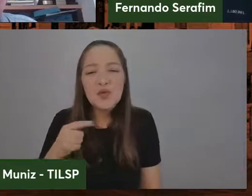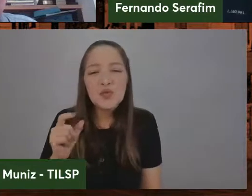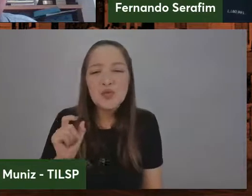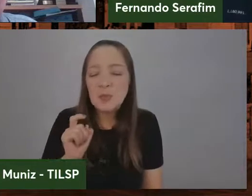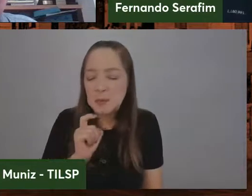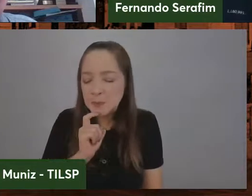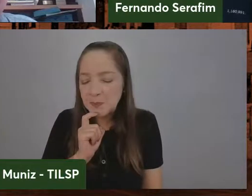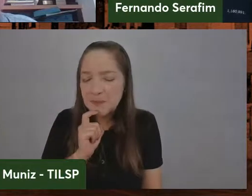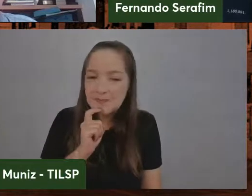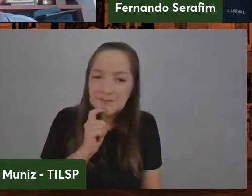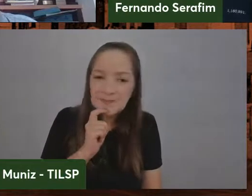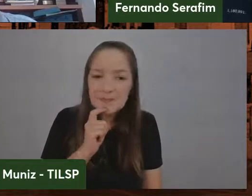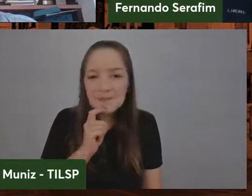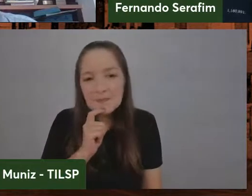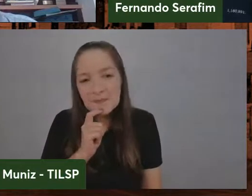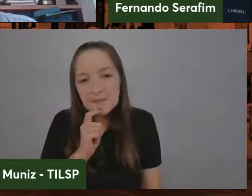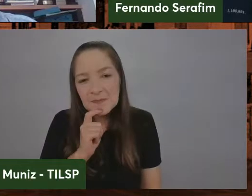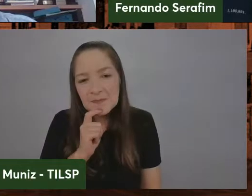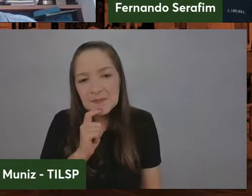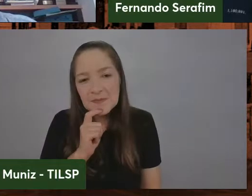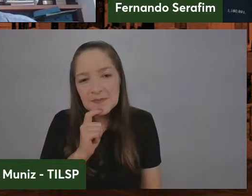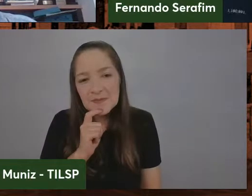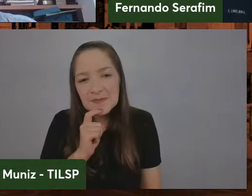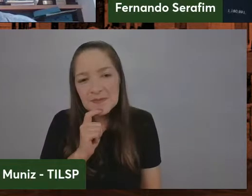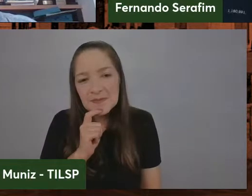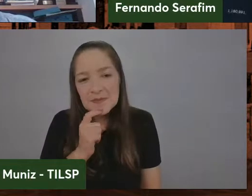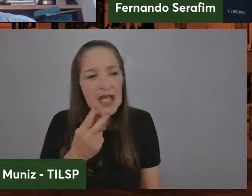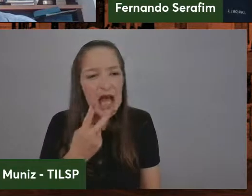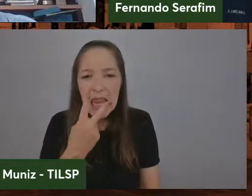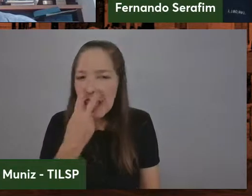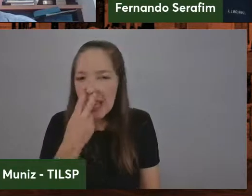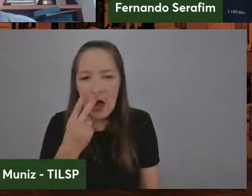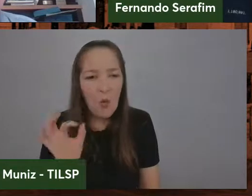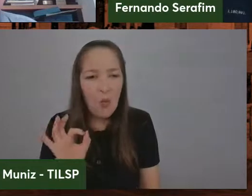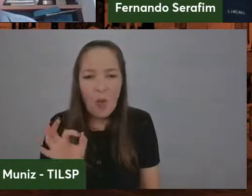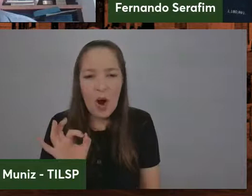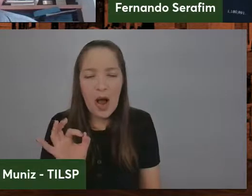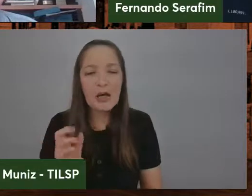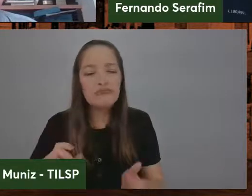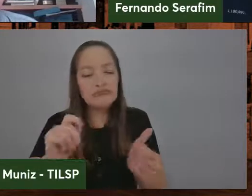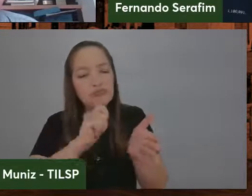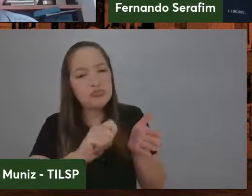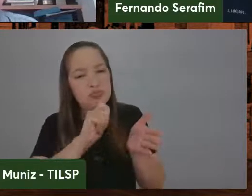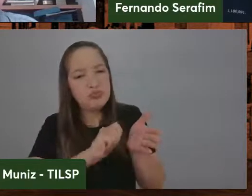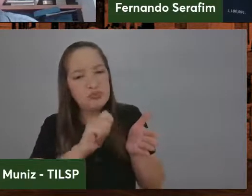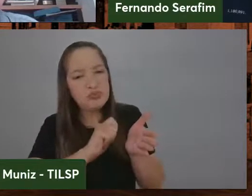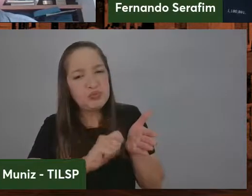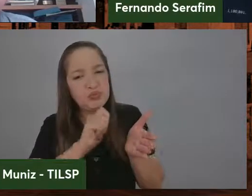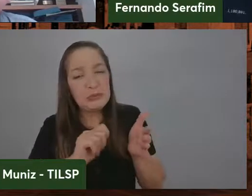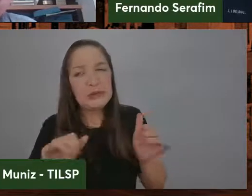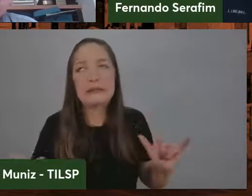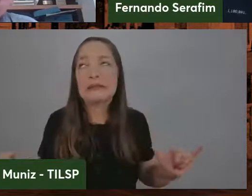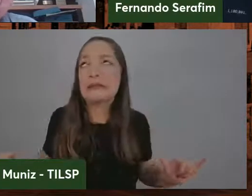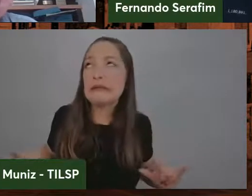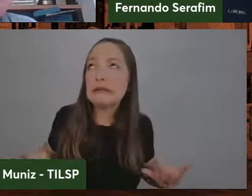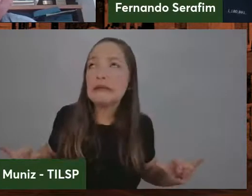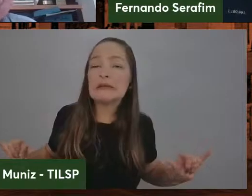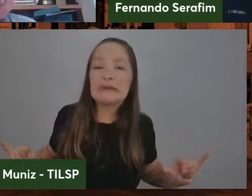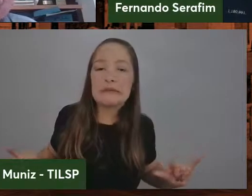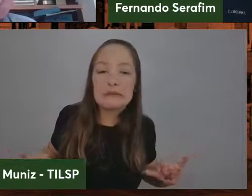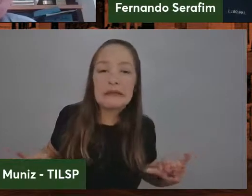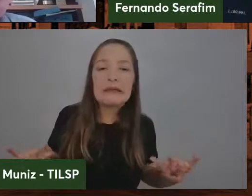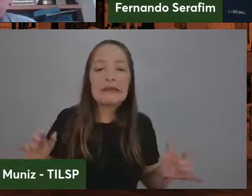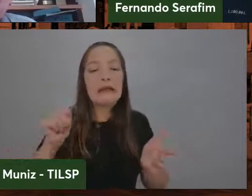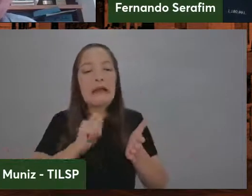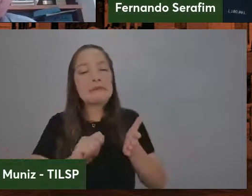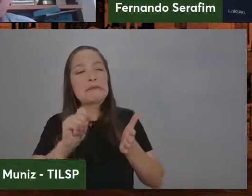eu não considere, vamos dizer, a escrita como, sabe, um sofrimento. Ah, o escritor sofre,